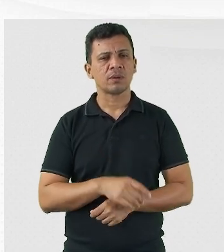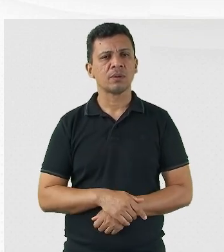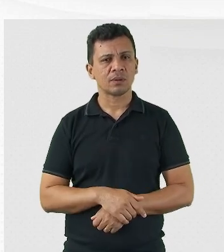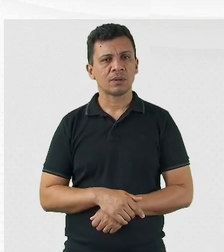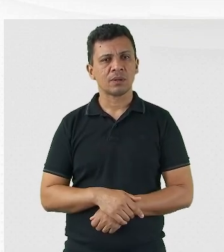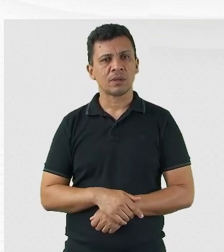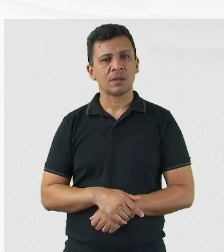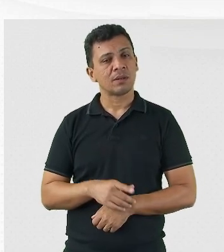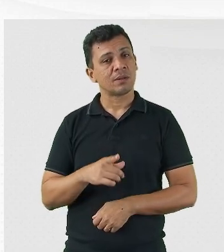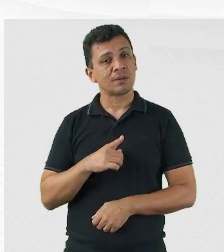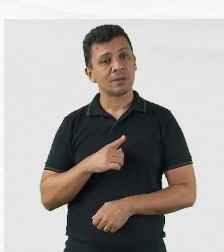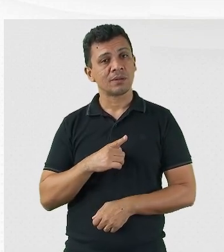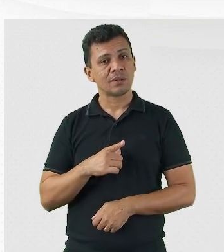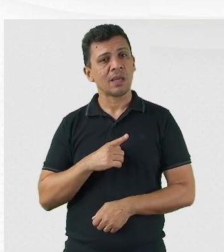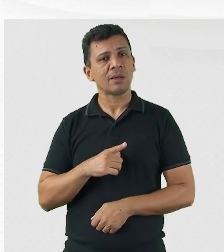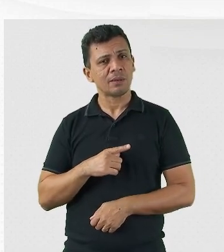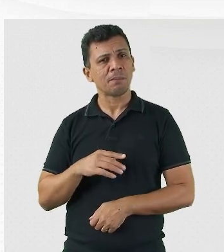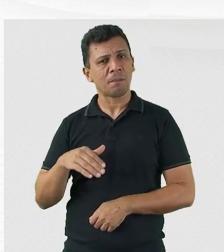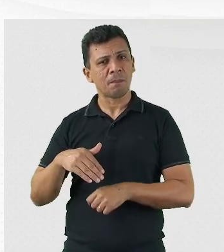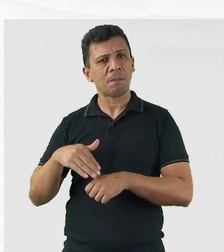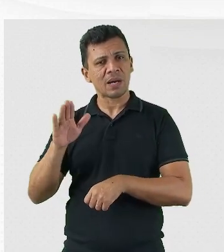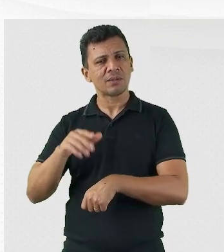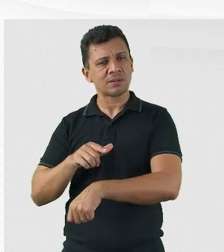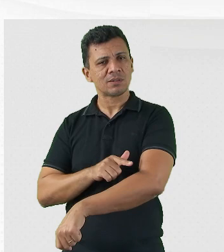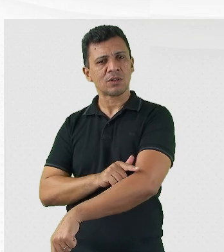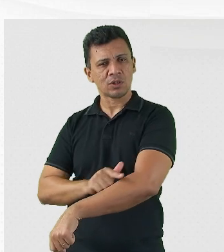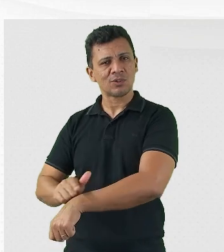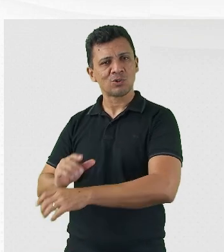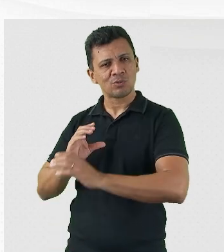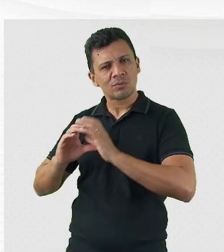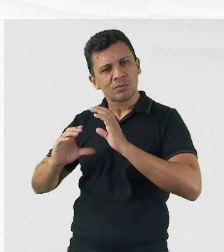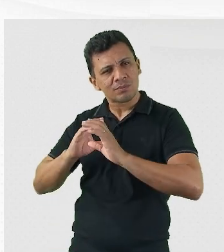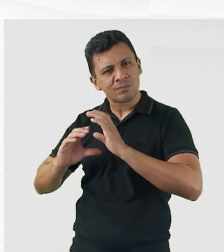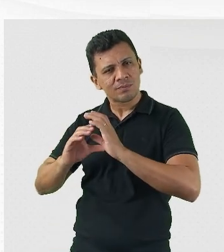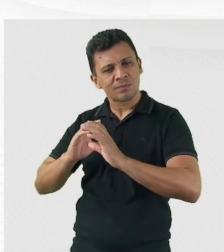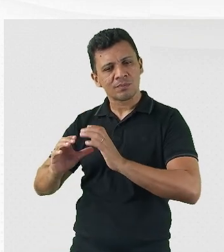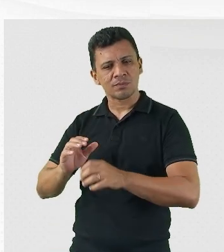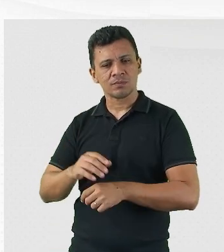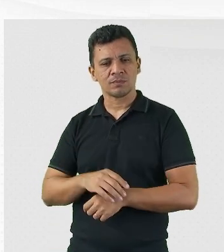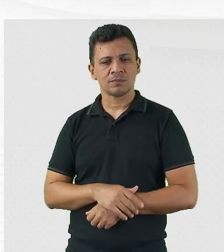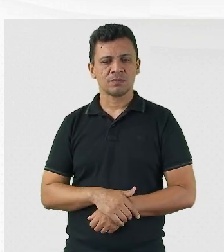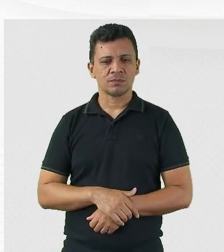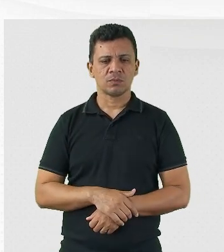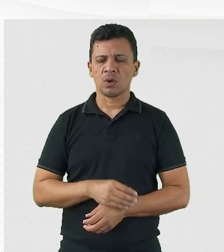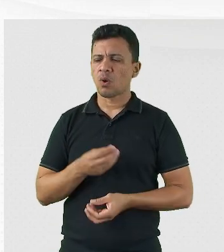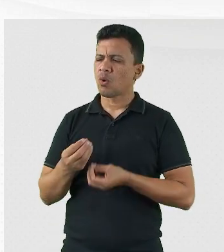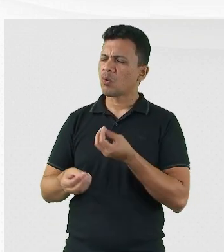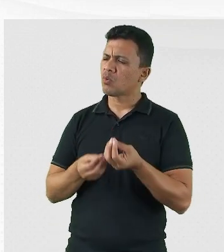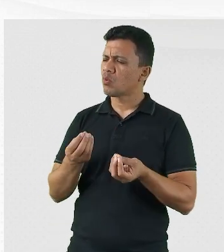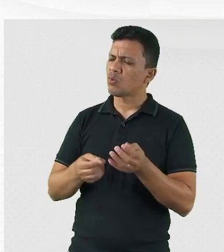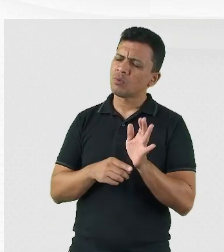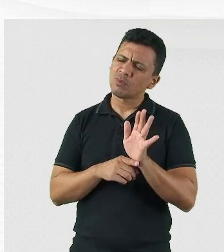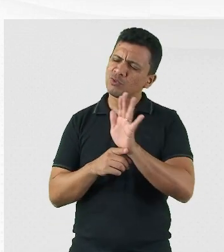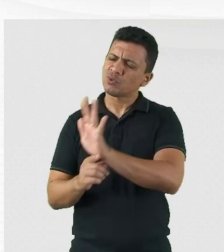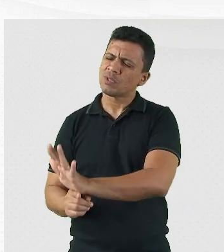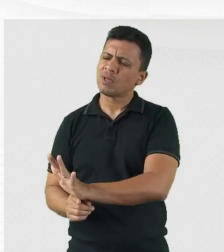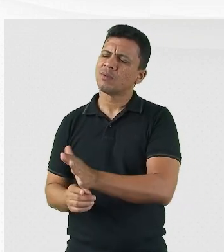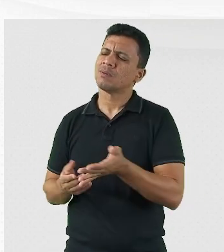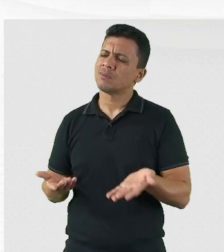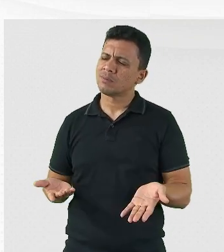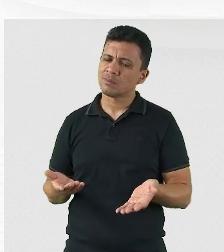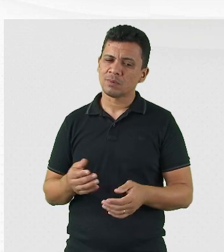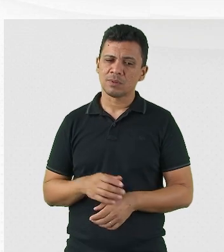pouco mais gentil na comunicação. Então, how may I help you? Como eu posso te ajudar?